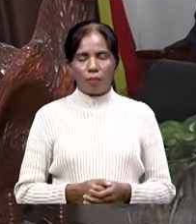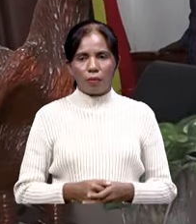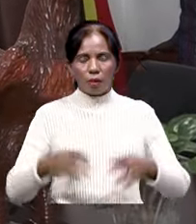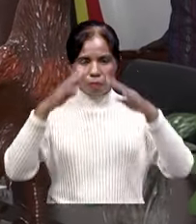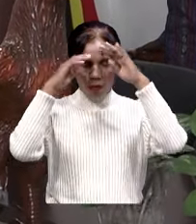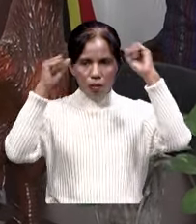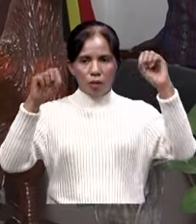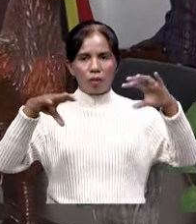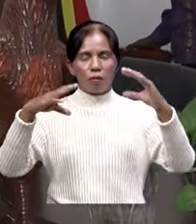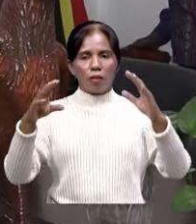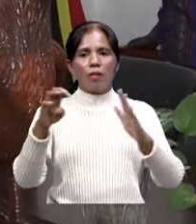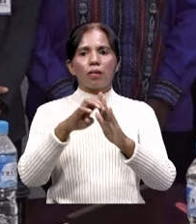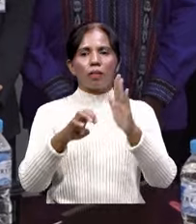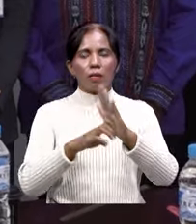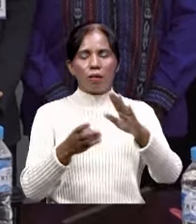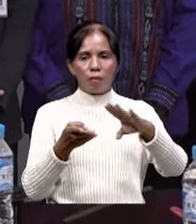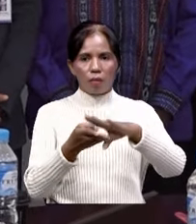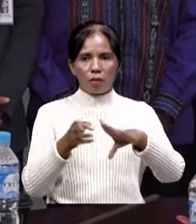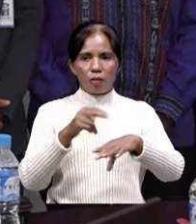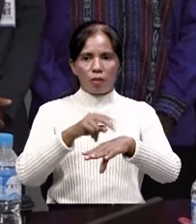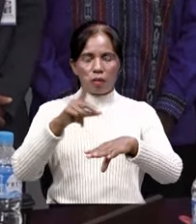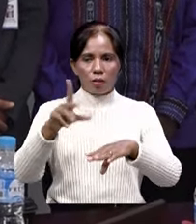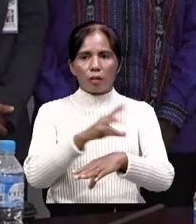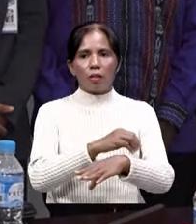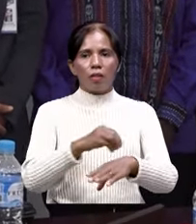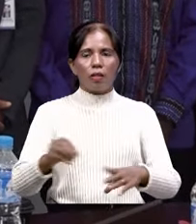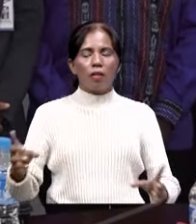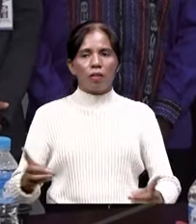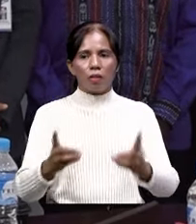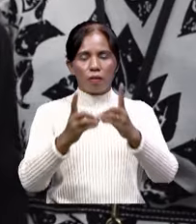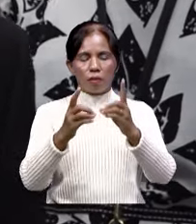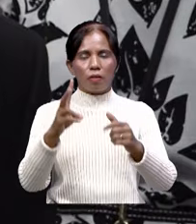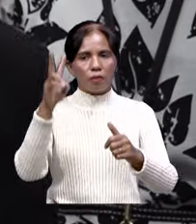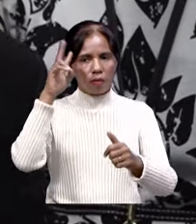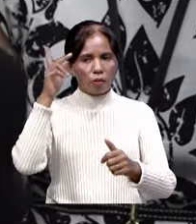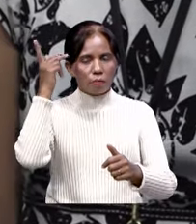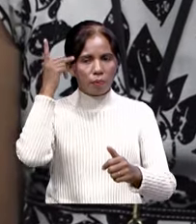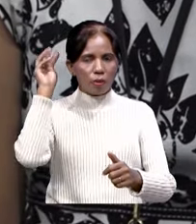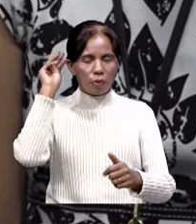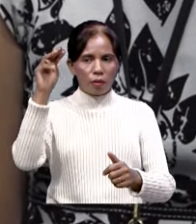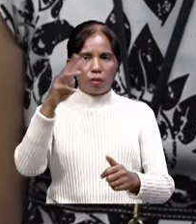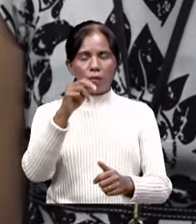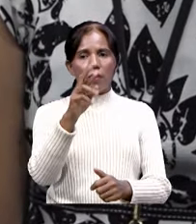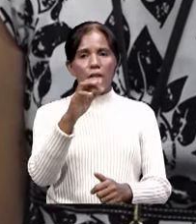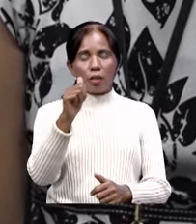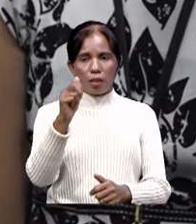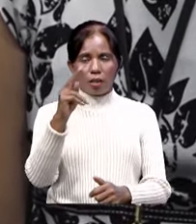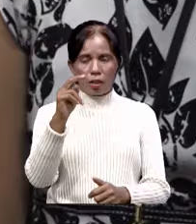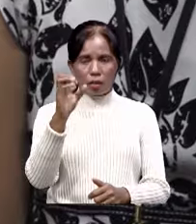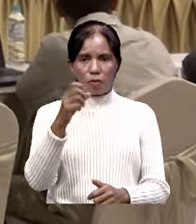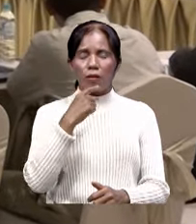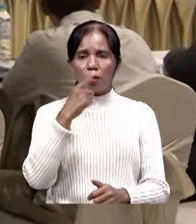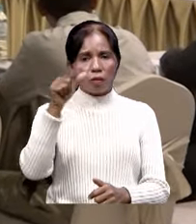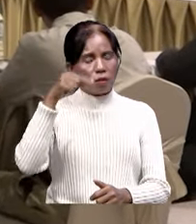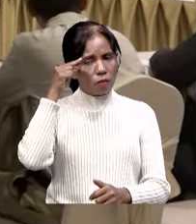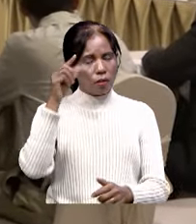Presidente da Comissão Executiva Banco Nacional Comércio Timor-Leste, Rafael Assurumal, o vice-primeiro-ministro Mariano Assanami Sabino Hatete, governo